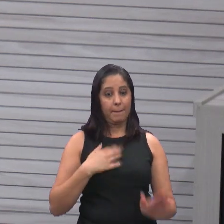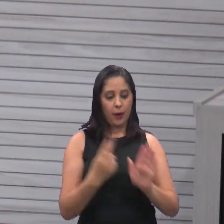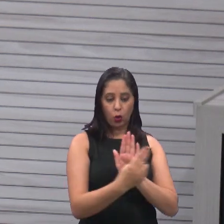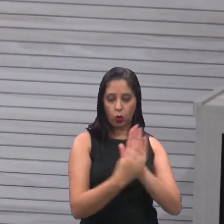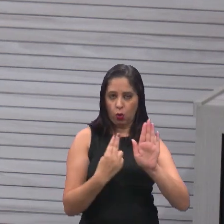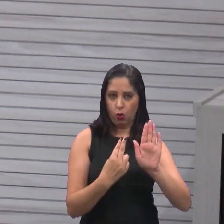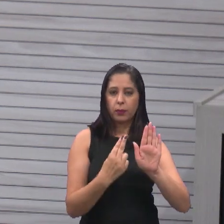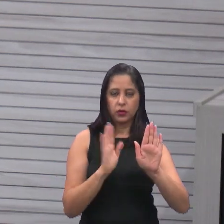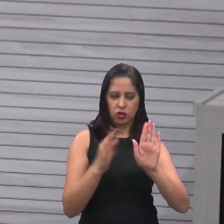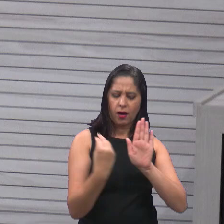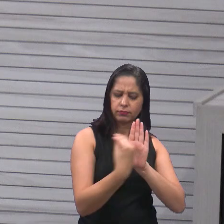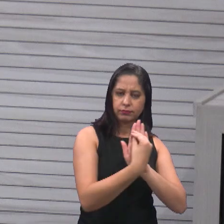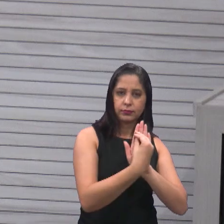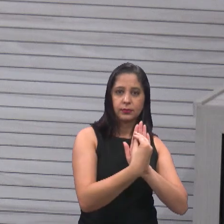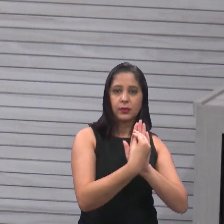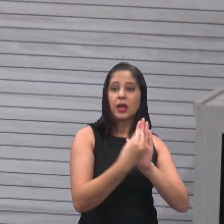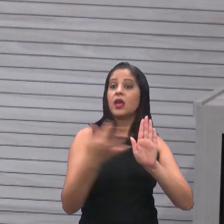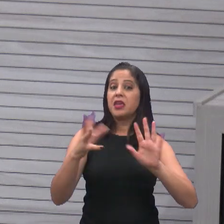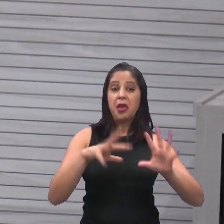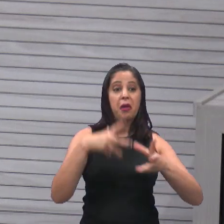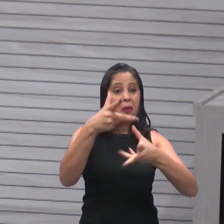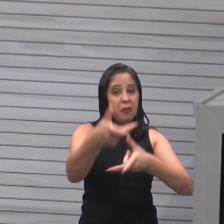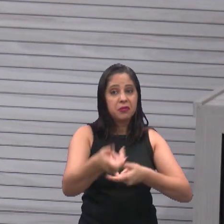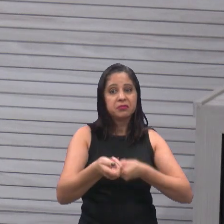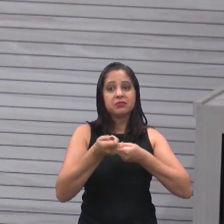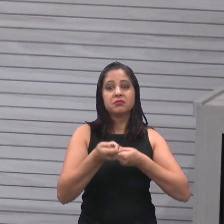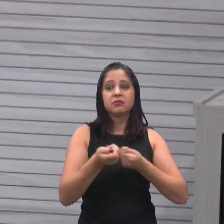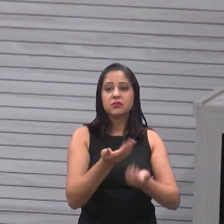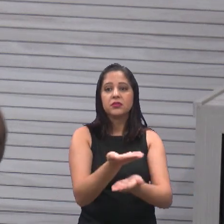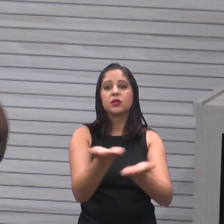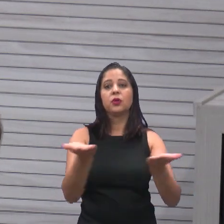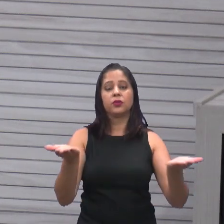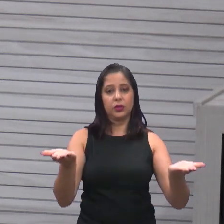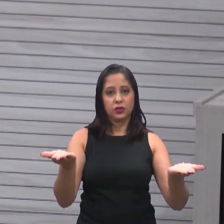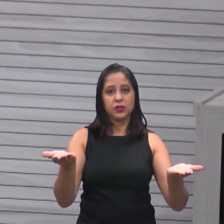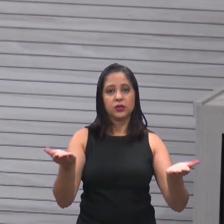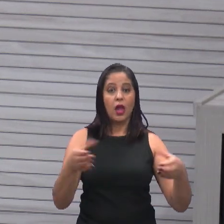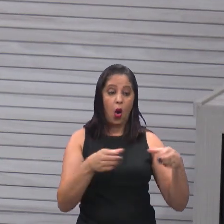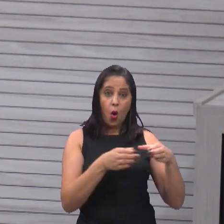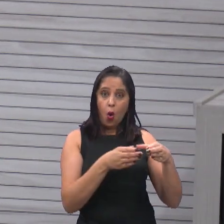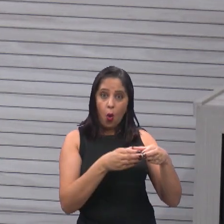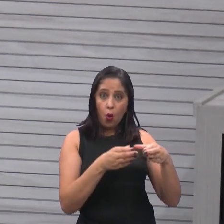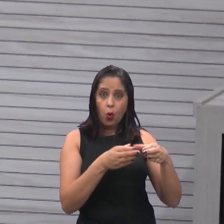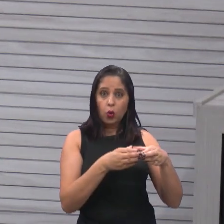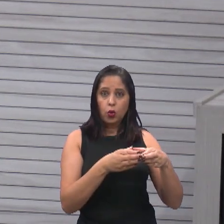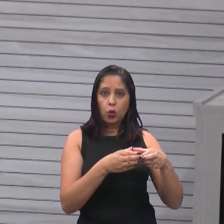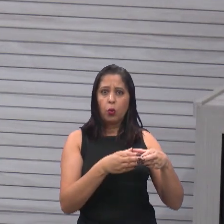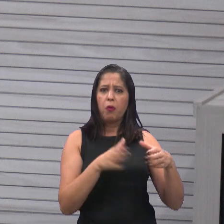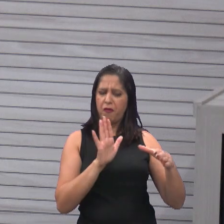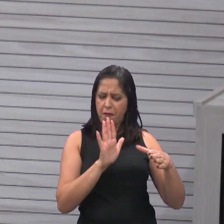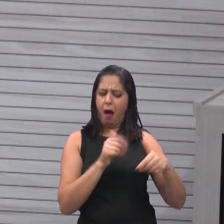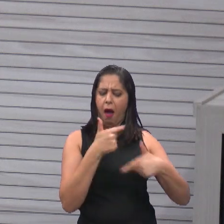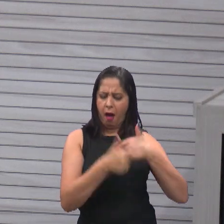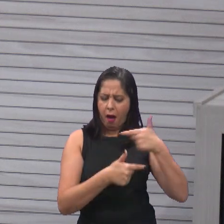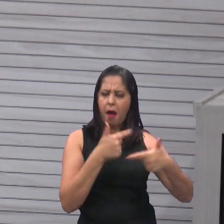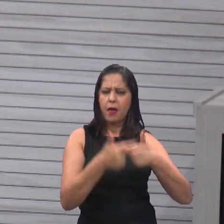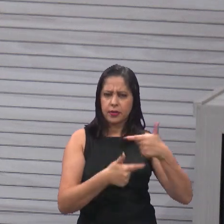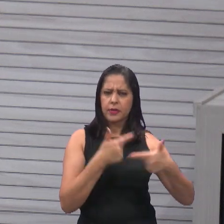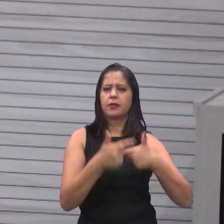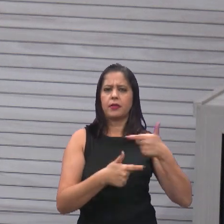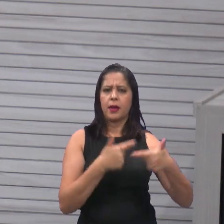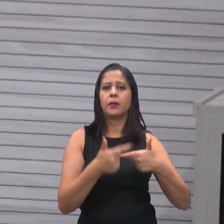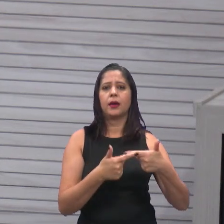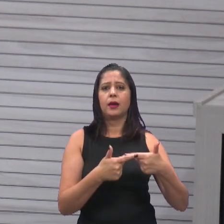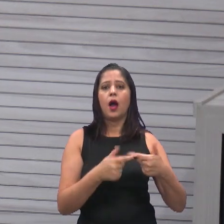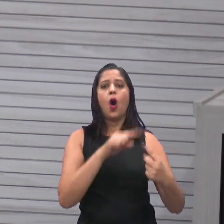da frente e estendo o convite aos vereadores que quiserem participar dessa frente, que vai ser muito ativa nessa casa aqui, com certeza, em